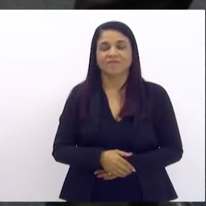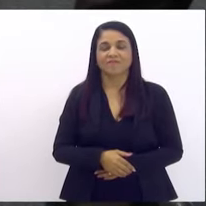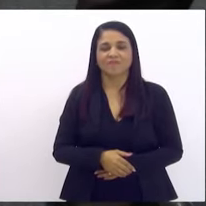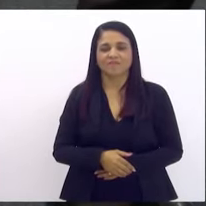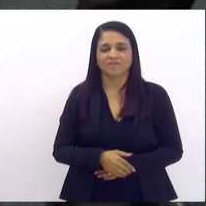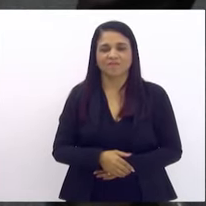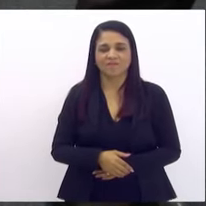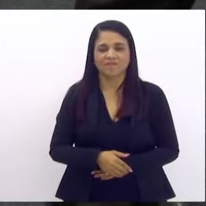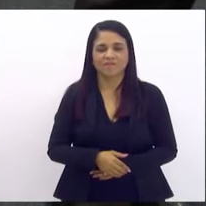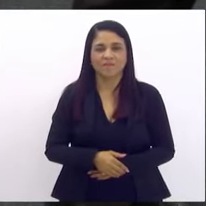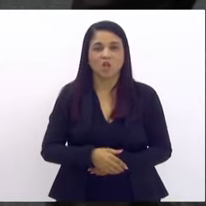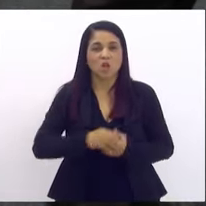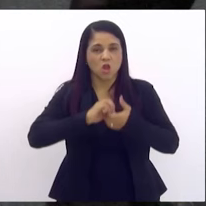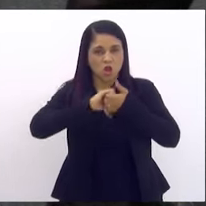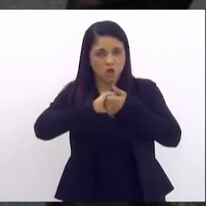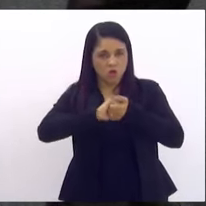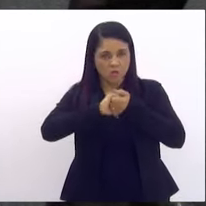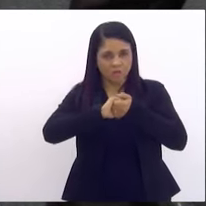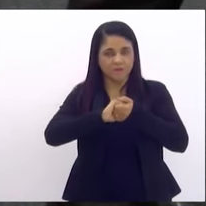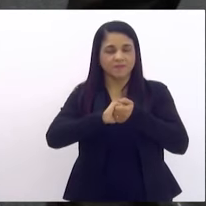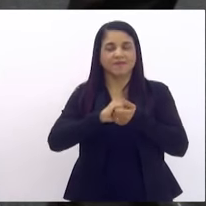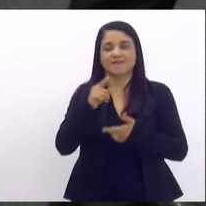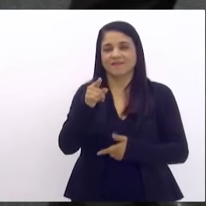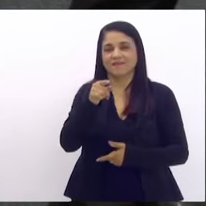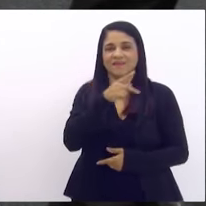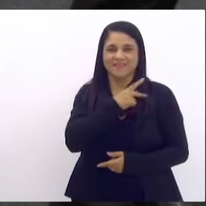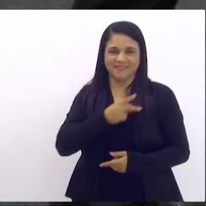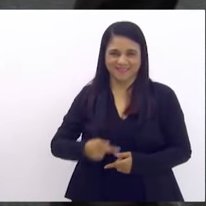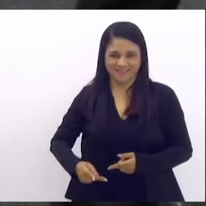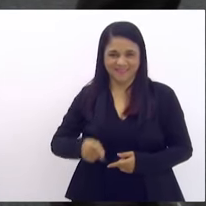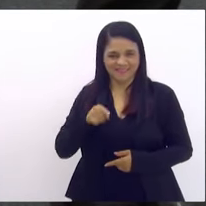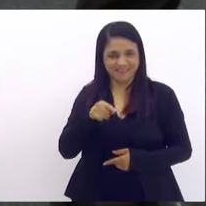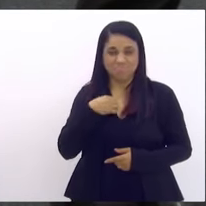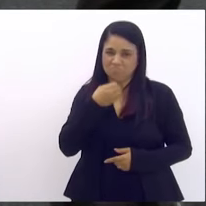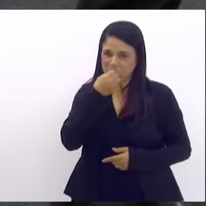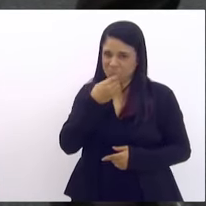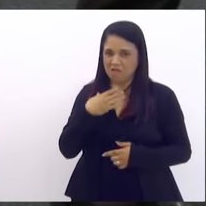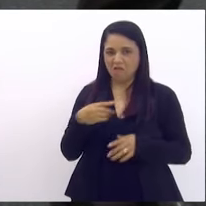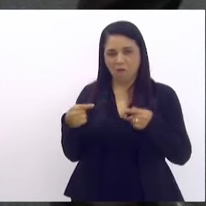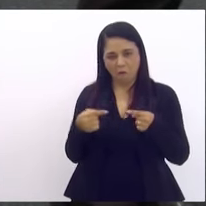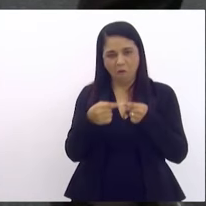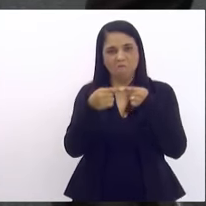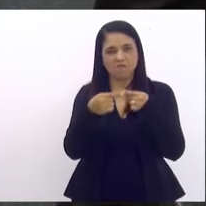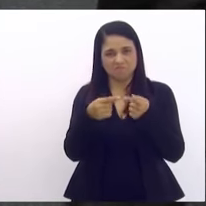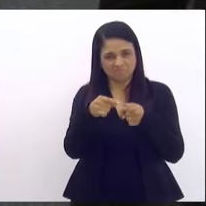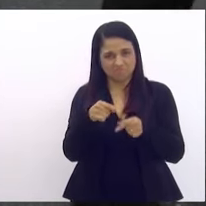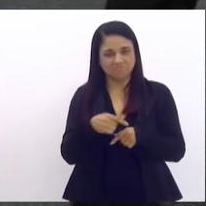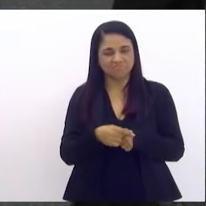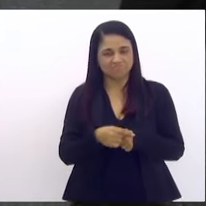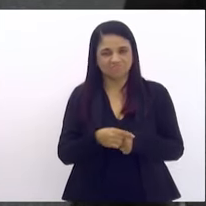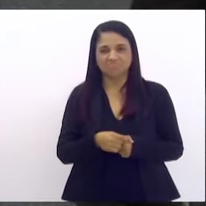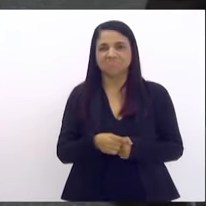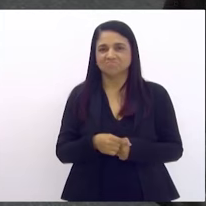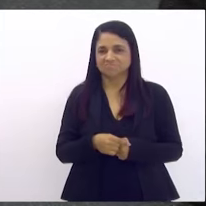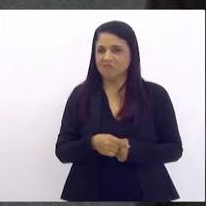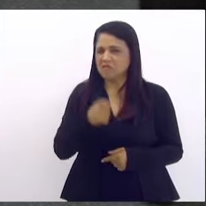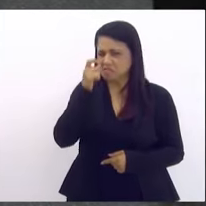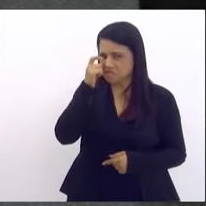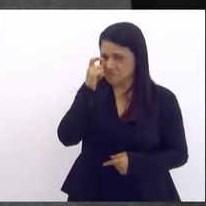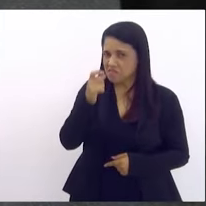tudo cumprimentar vossa excelência dizer que essa cadeira L cai muito bem que foi muito tá sendo muito